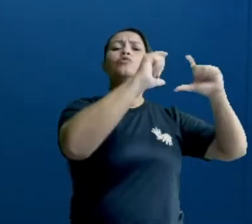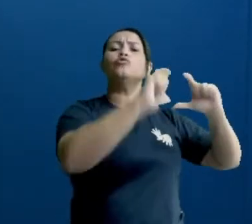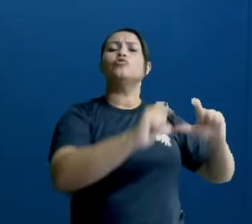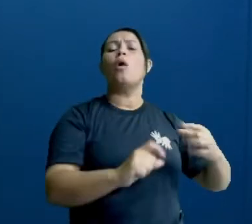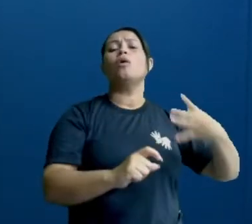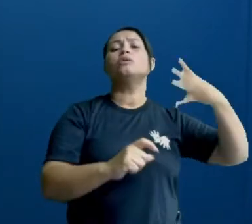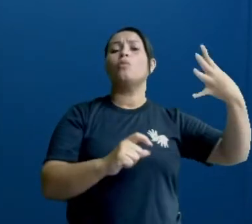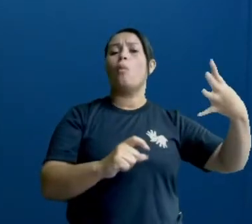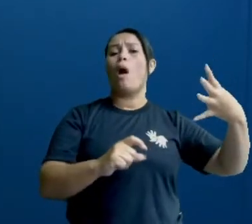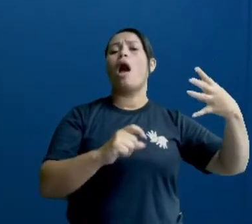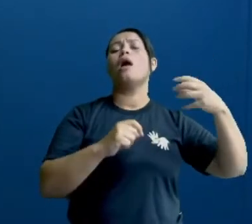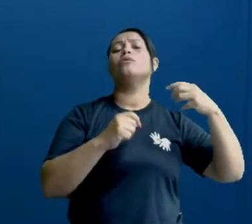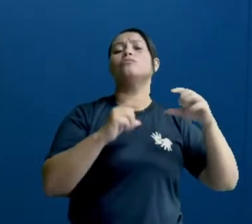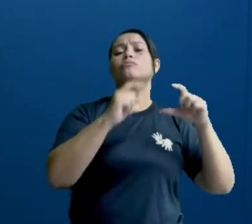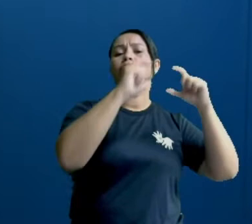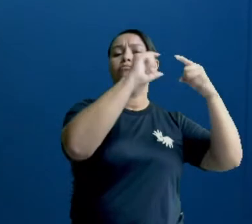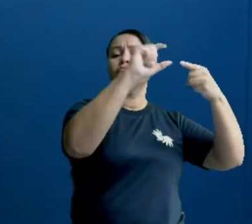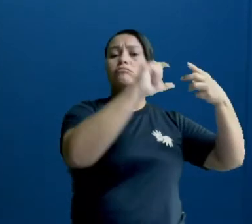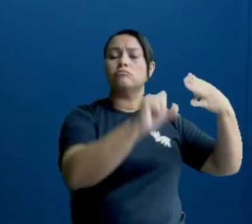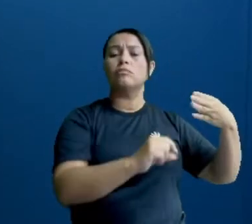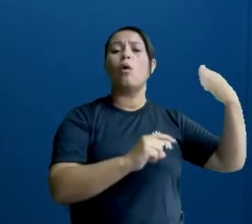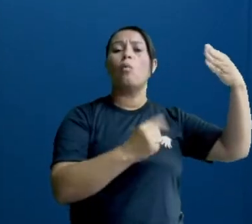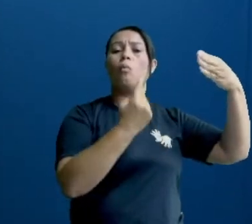4 versos eu tenho uma estrofe.